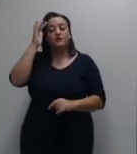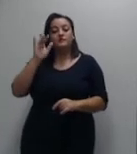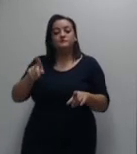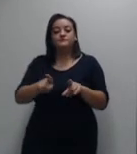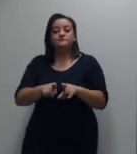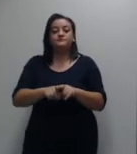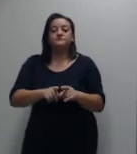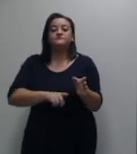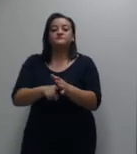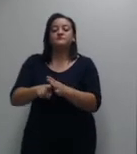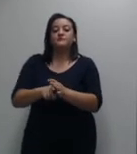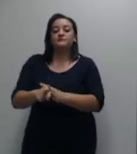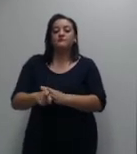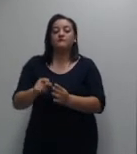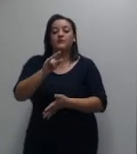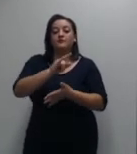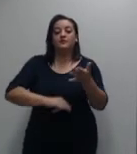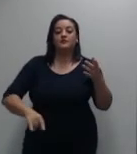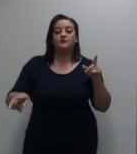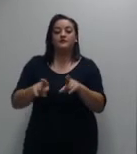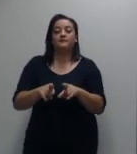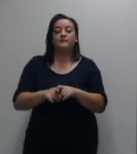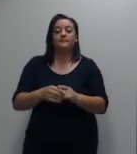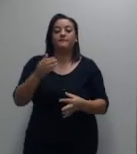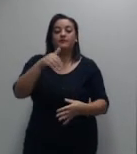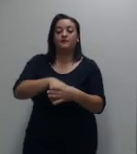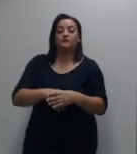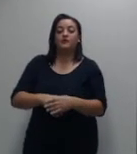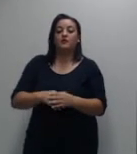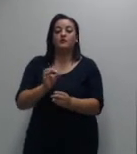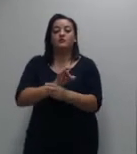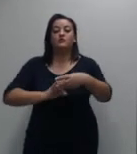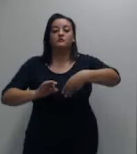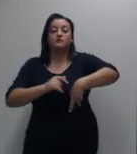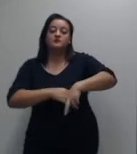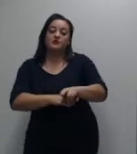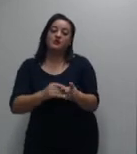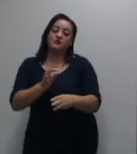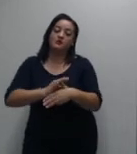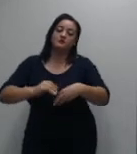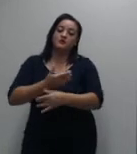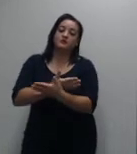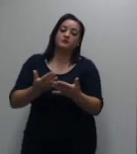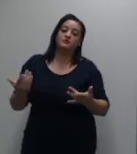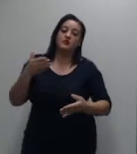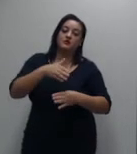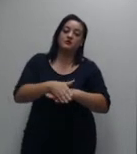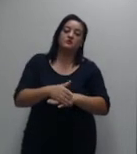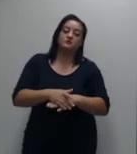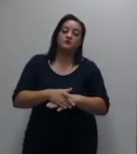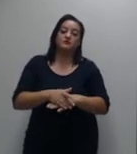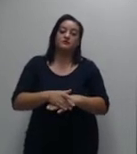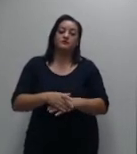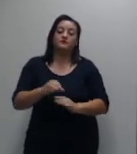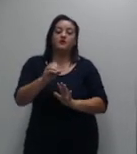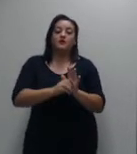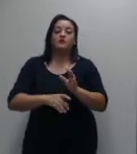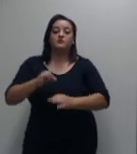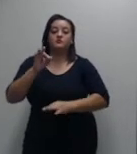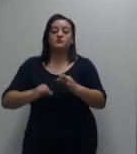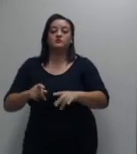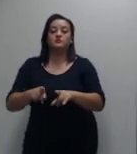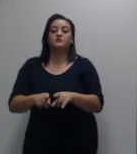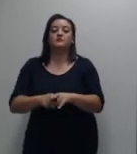consulta o relatório e voto do relator aos ministros integrantes do respectivo oxidador que